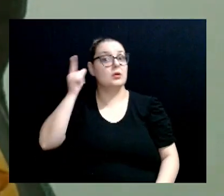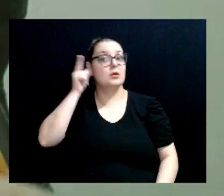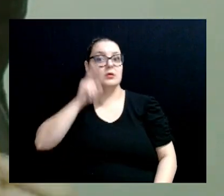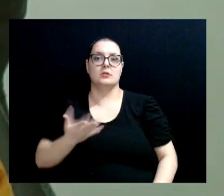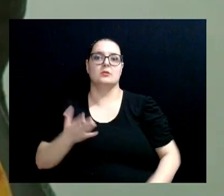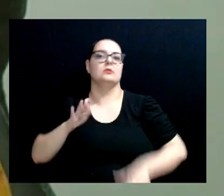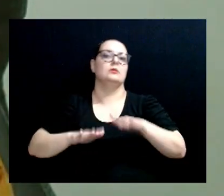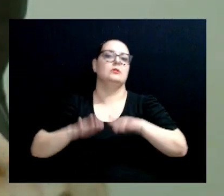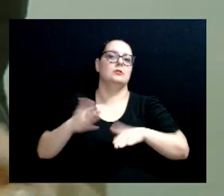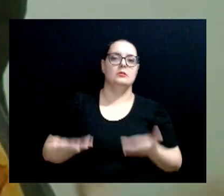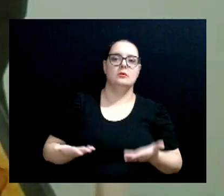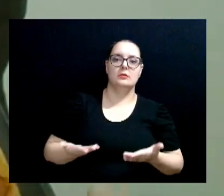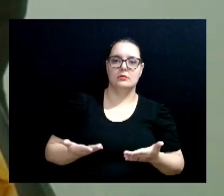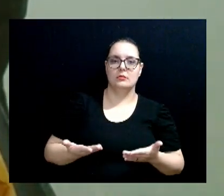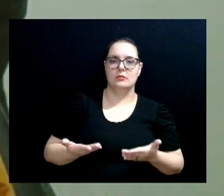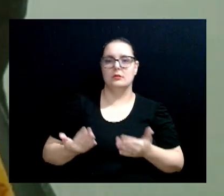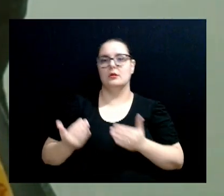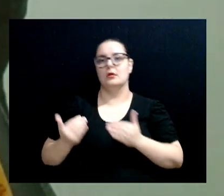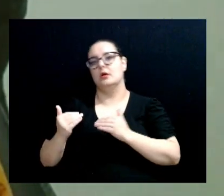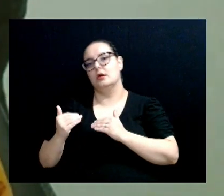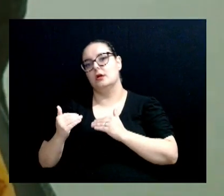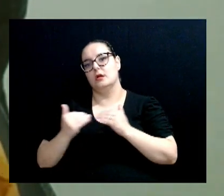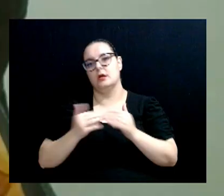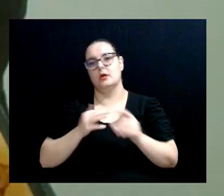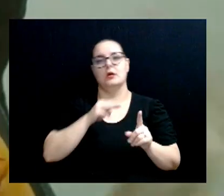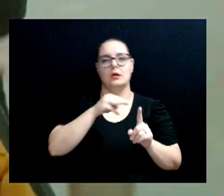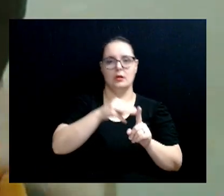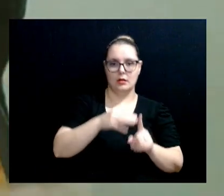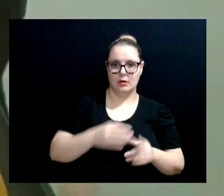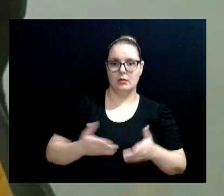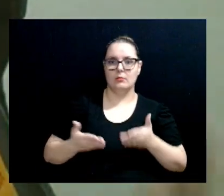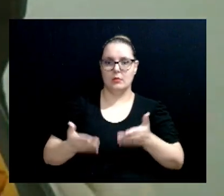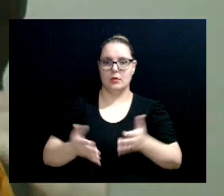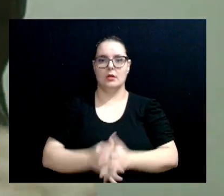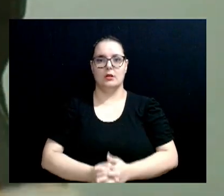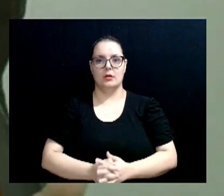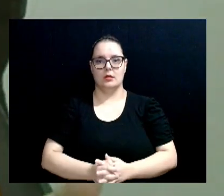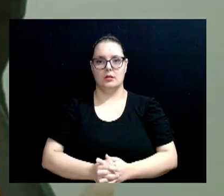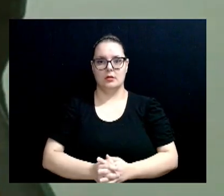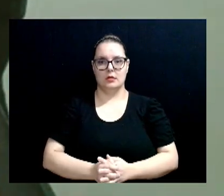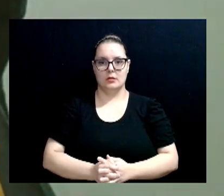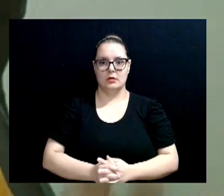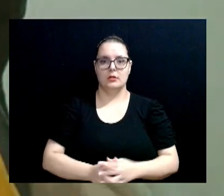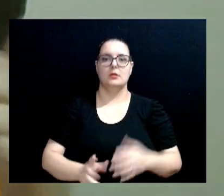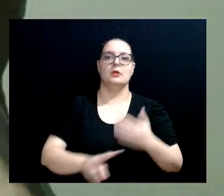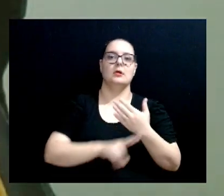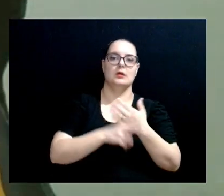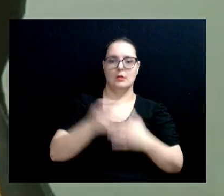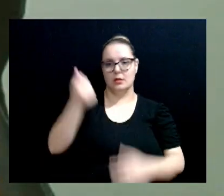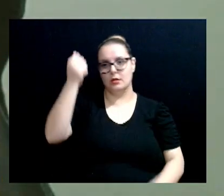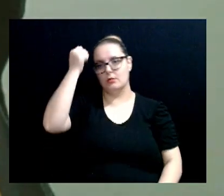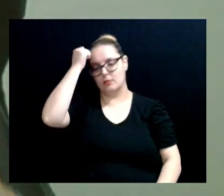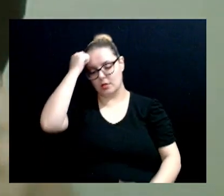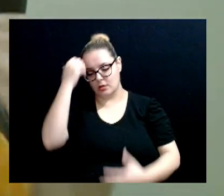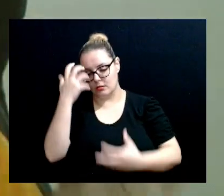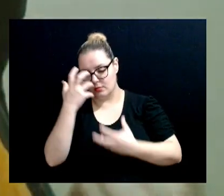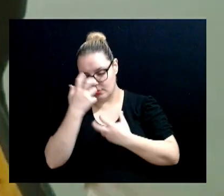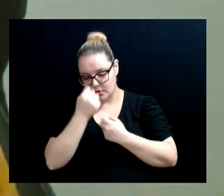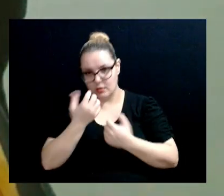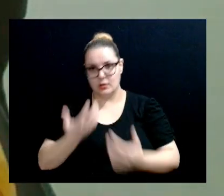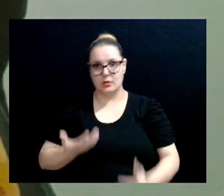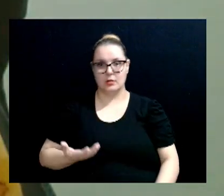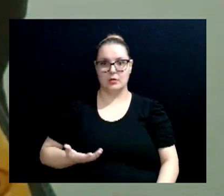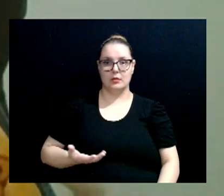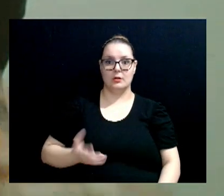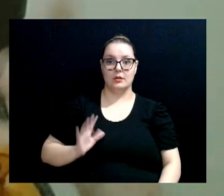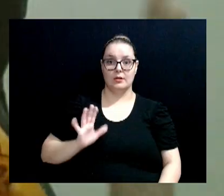seguir essas metas que a gente colocou. E aí, gerando a culpa, a frustração, eu já vou me sentindo mal